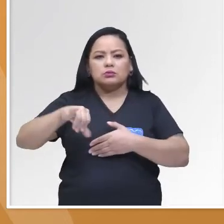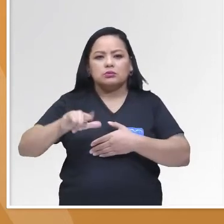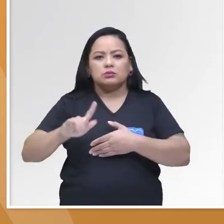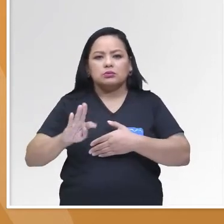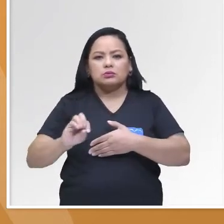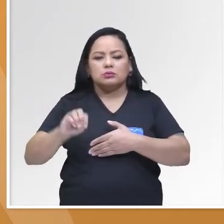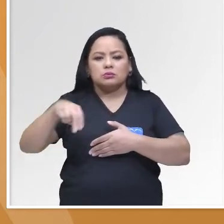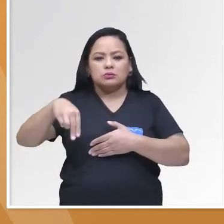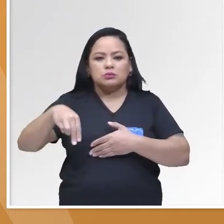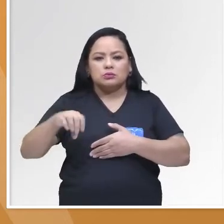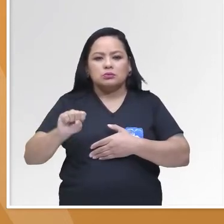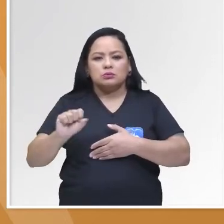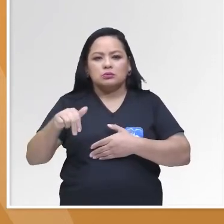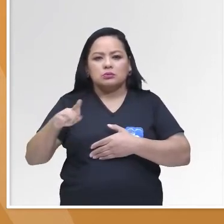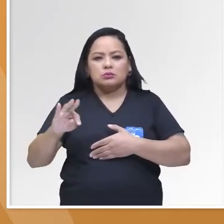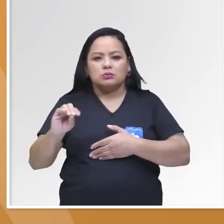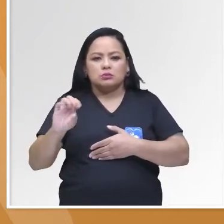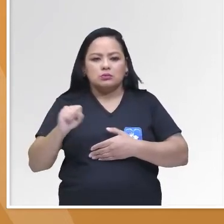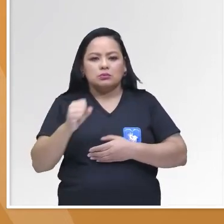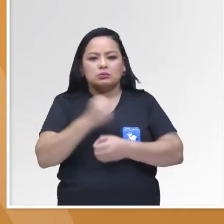Santos, nesta obra escrita em